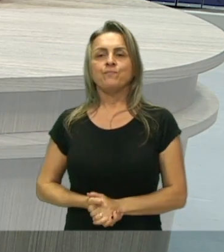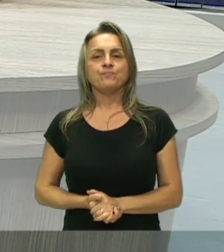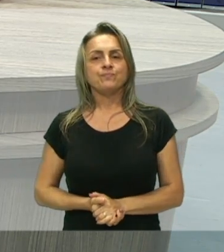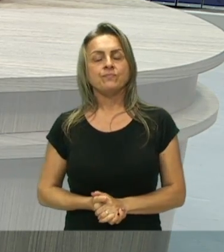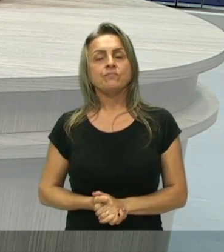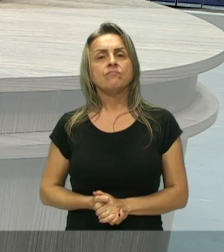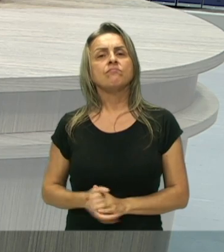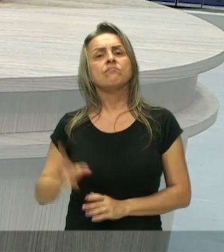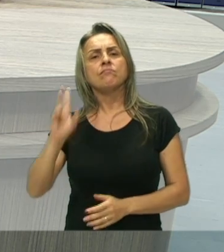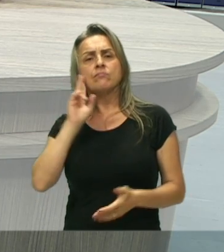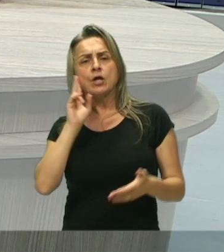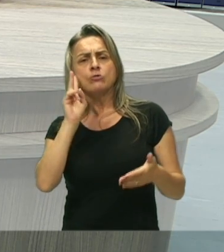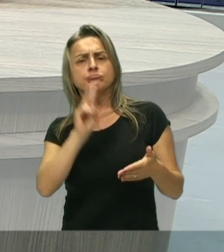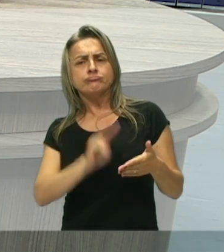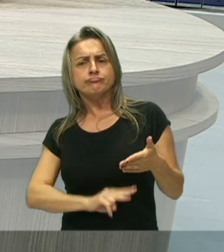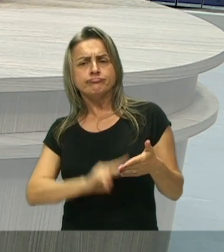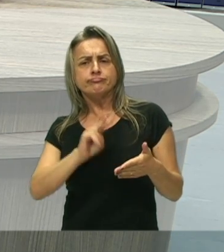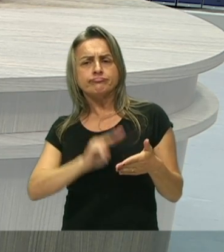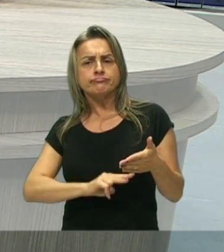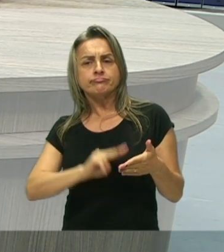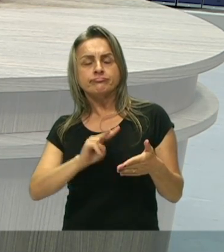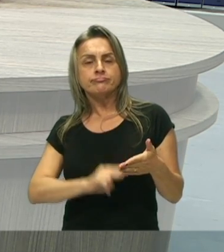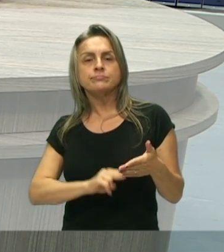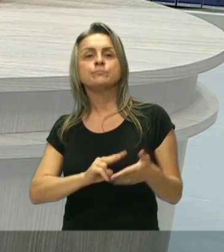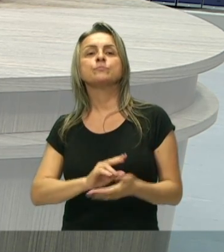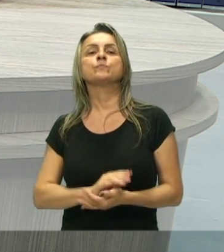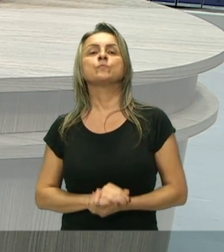aqui, né, tem...